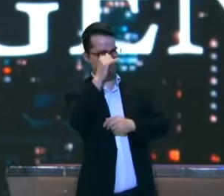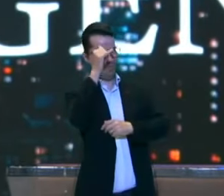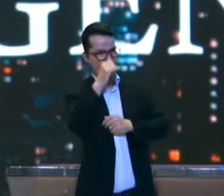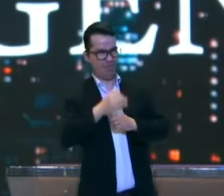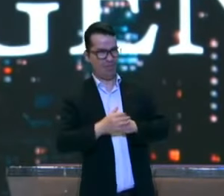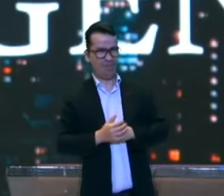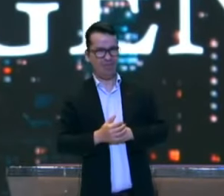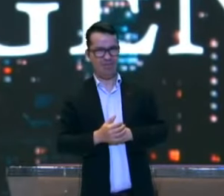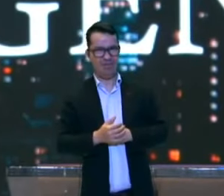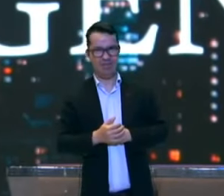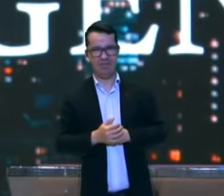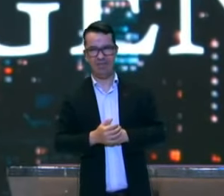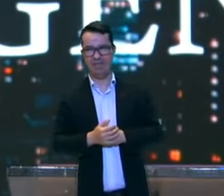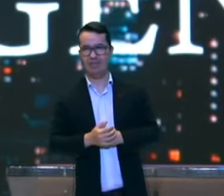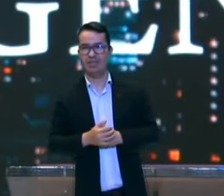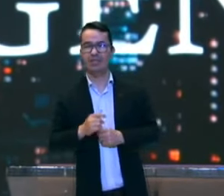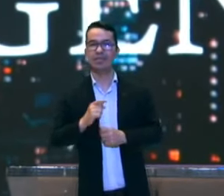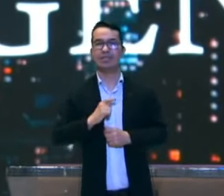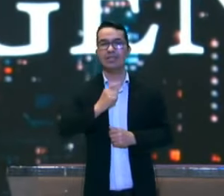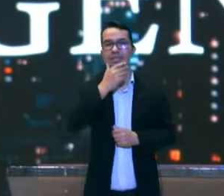ali.